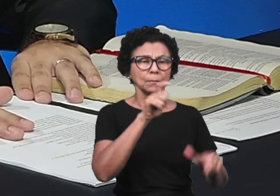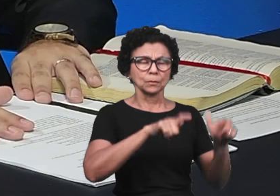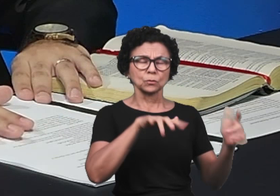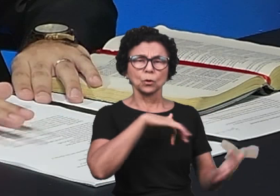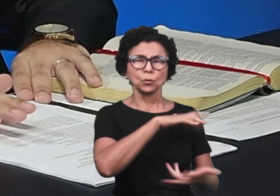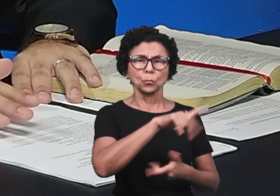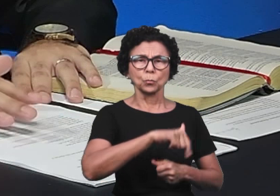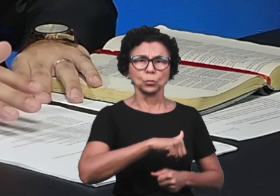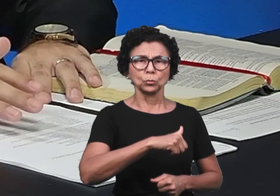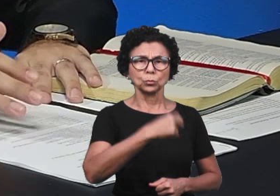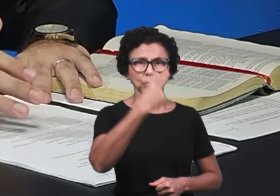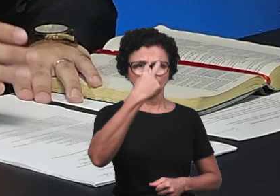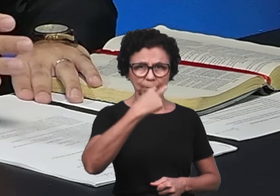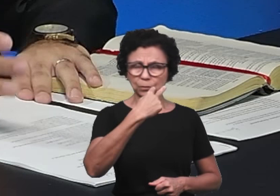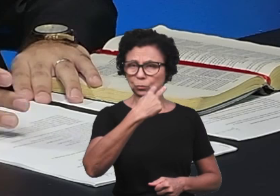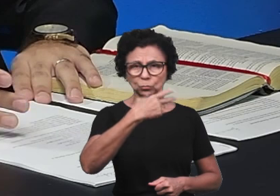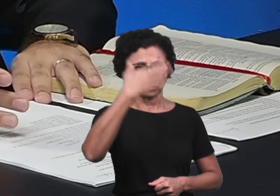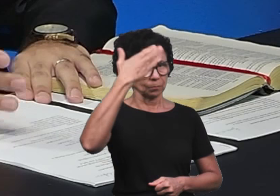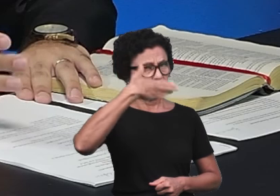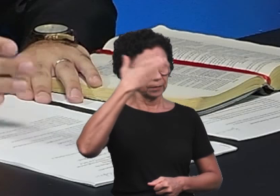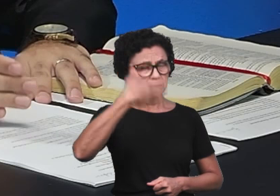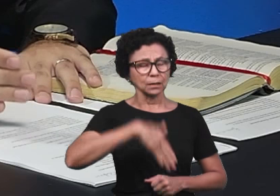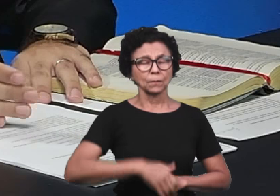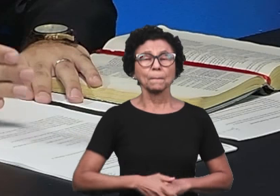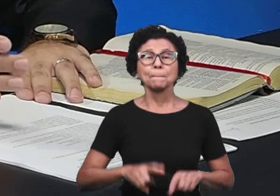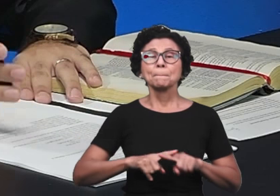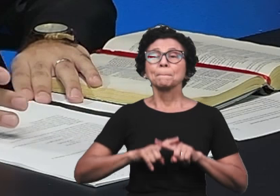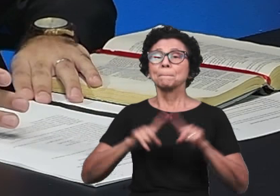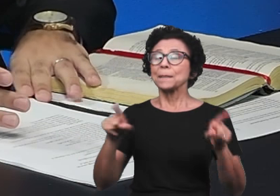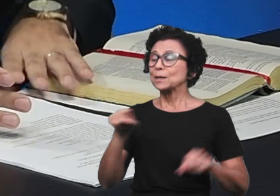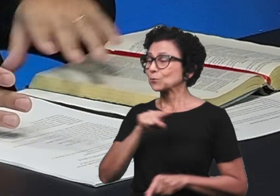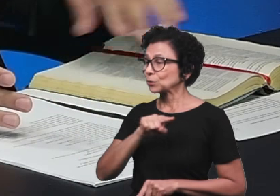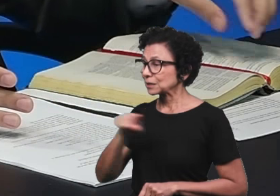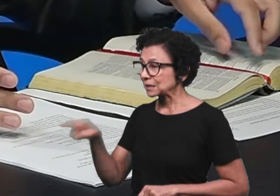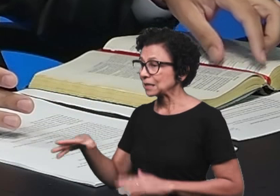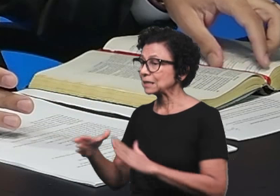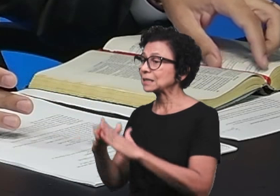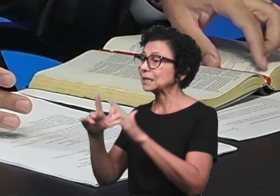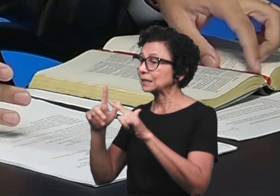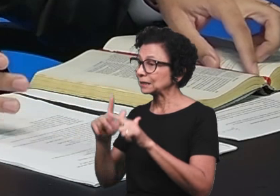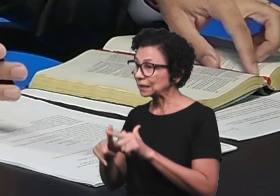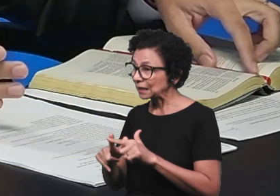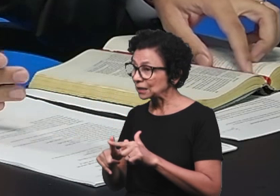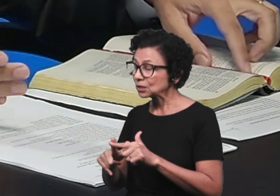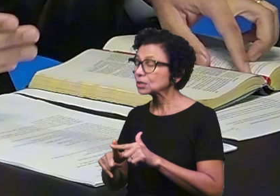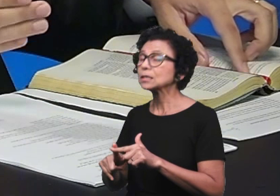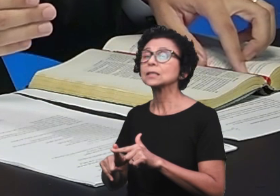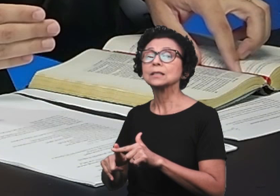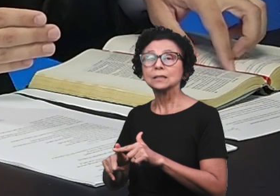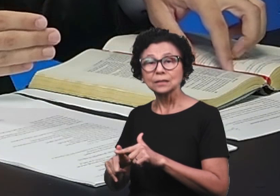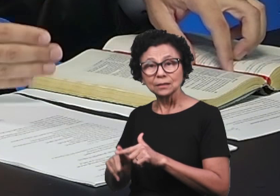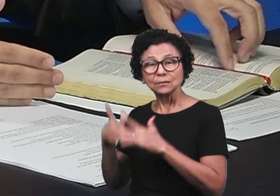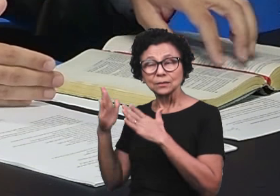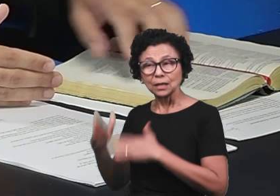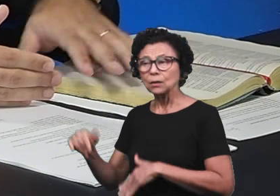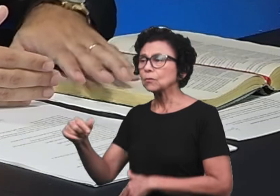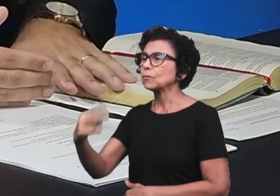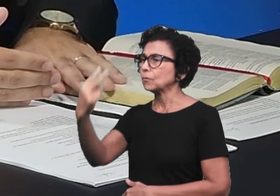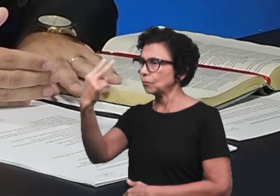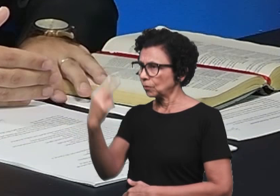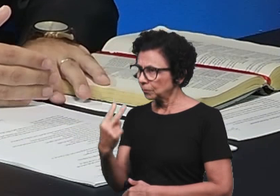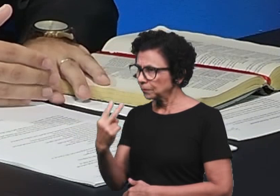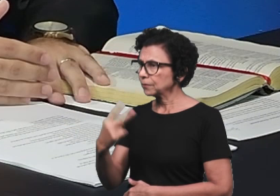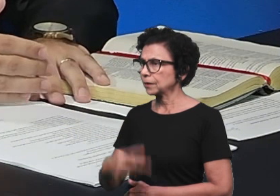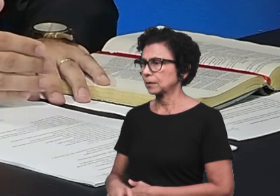mais, mas vós me vereis, porque eu vivo e vós vivereis. Ele disse isso antes de morrer na